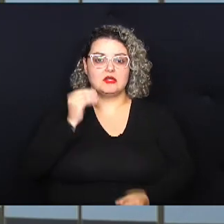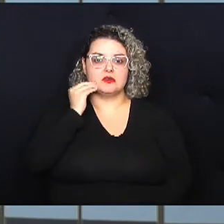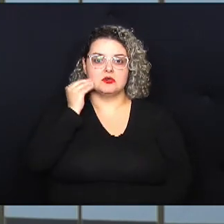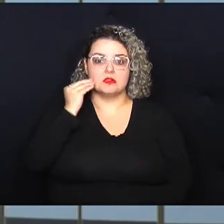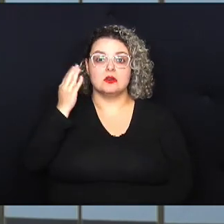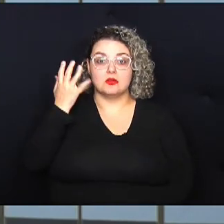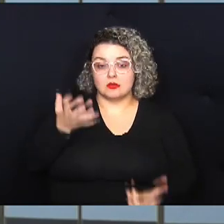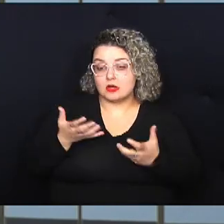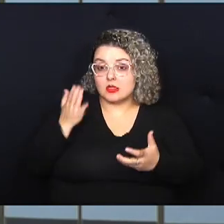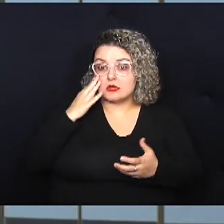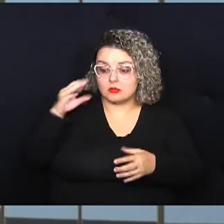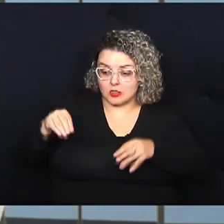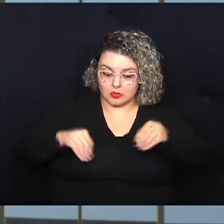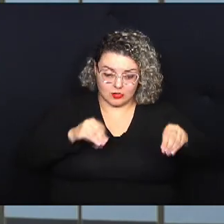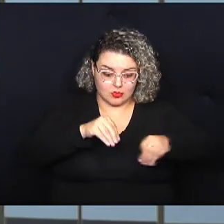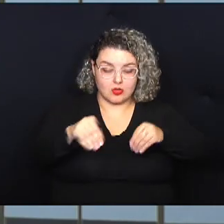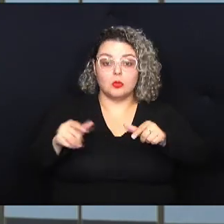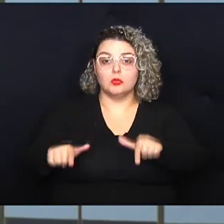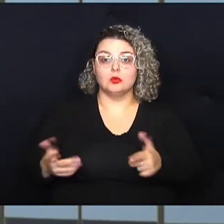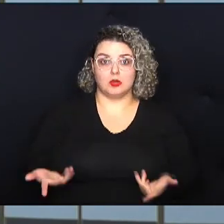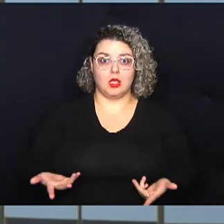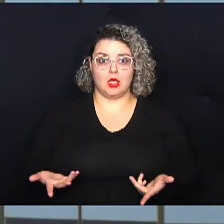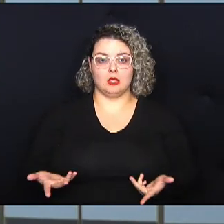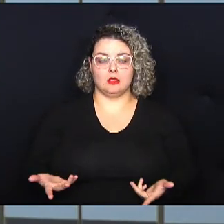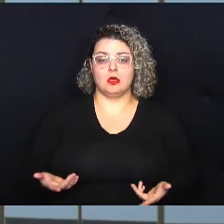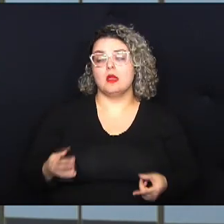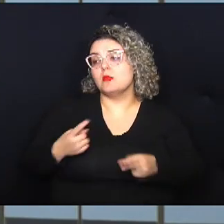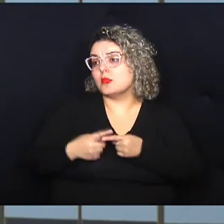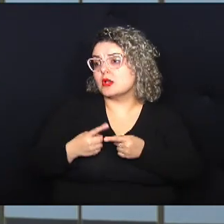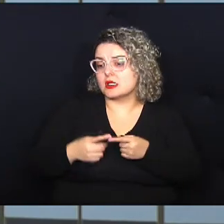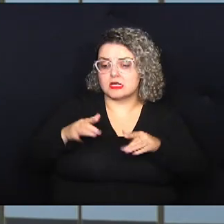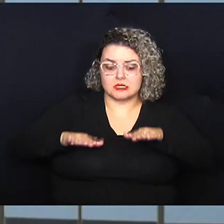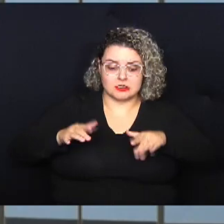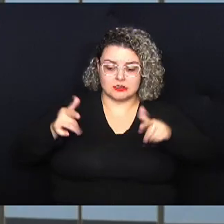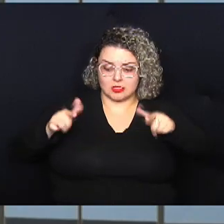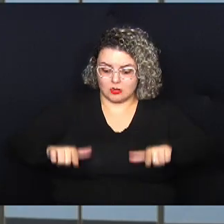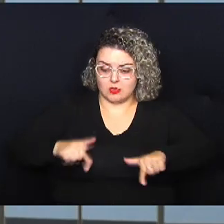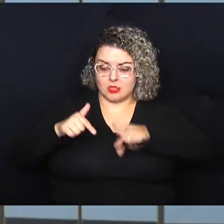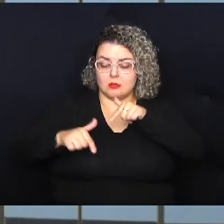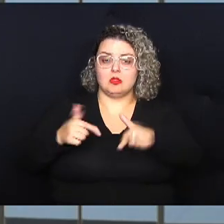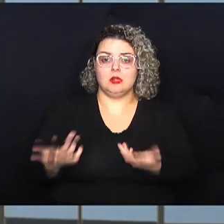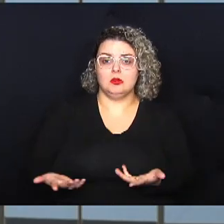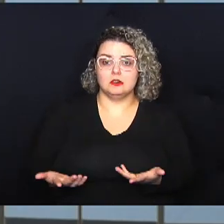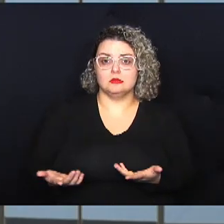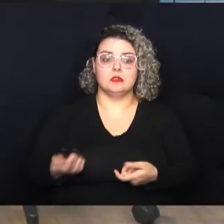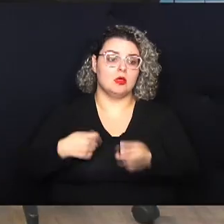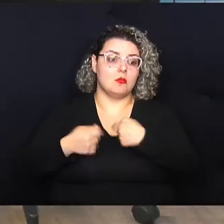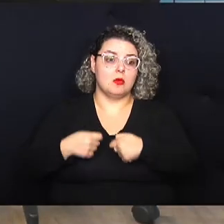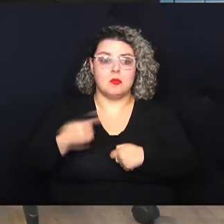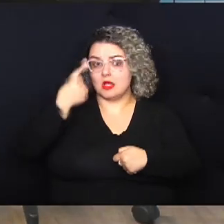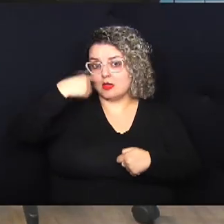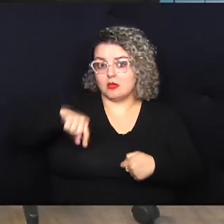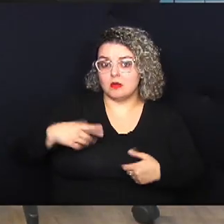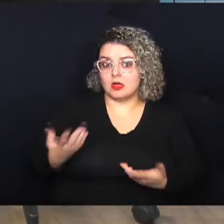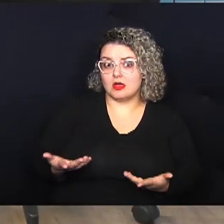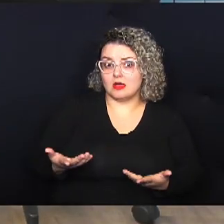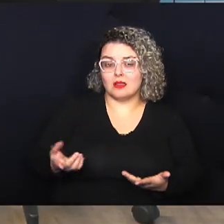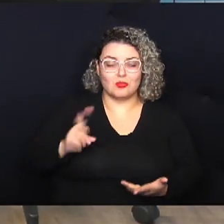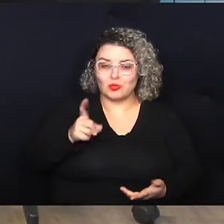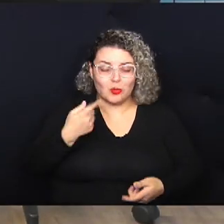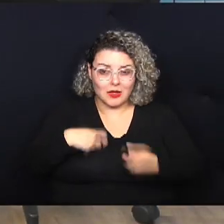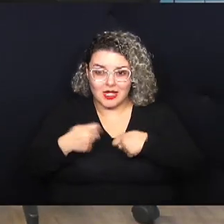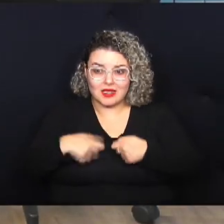as pessoas. Exato, porque às vezes a pessoa está num local, num ambiente de trabalho ali, ela está na administração, mas o perfil dela não é